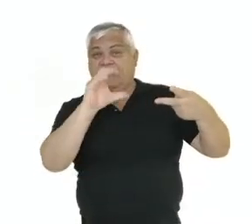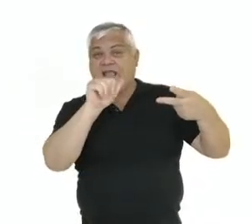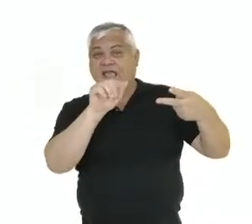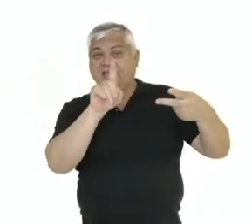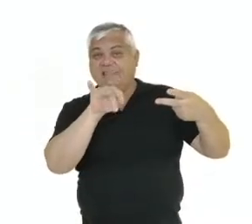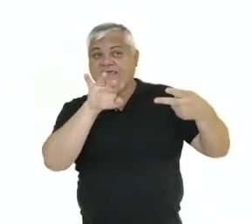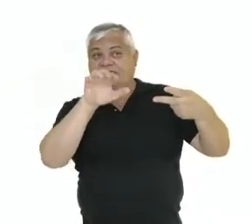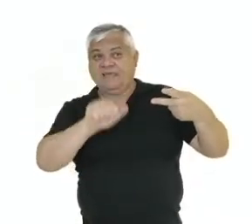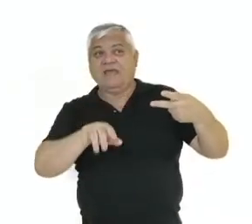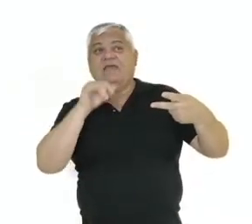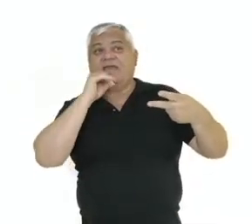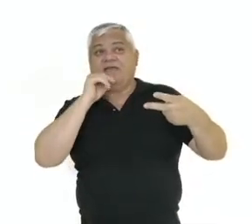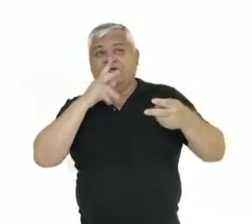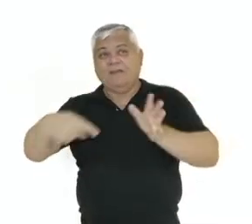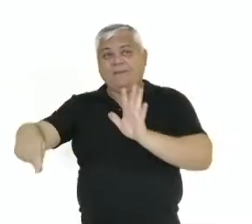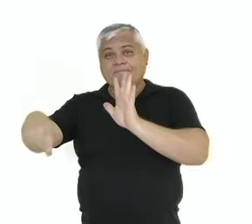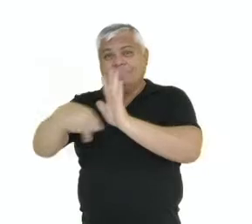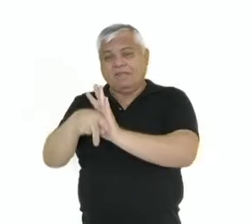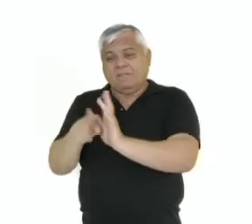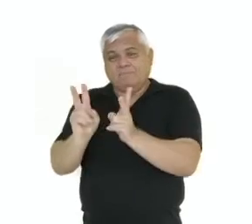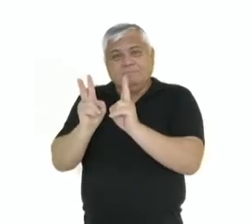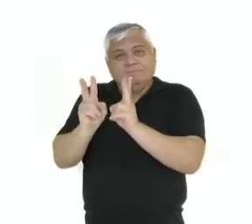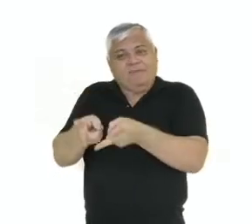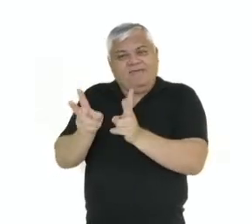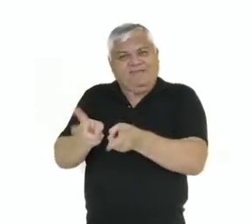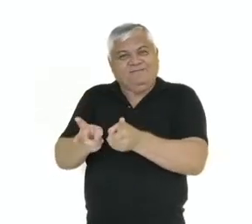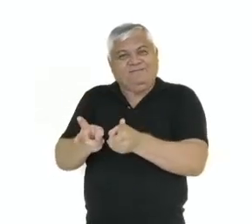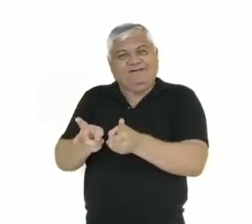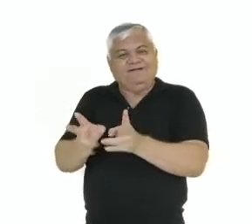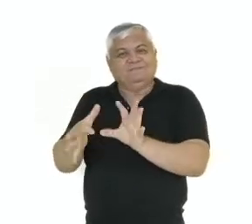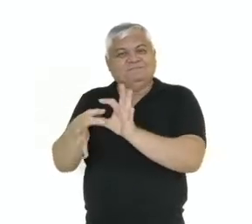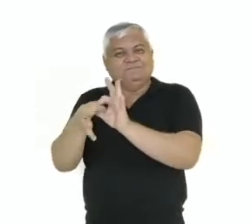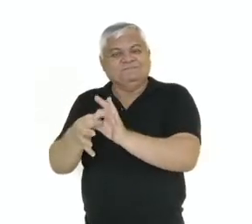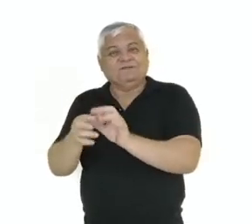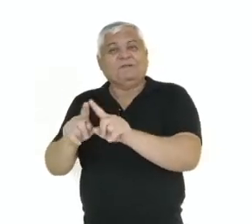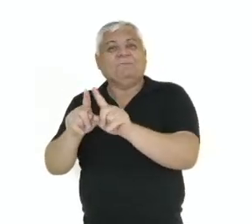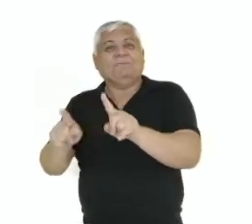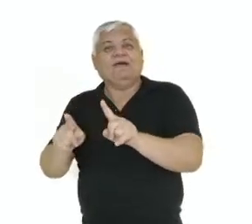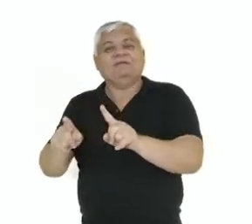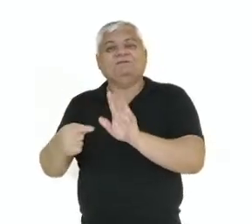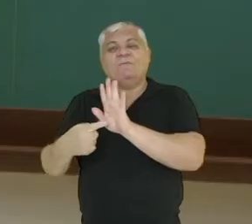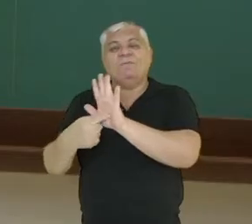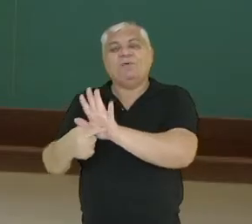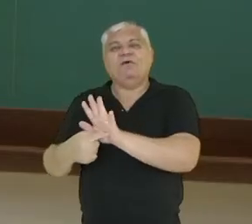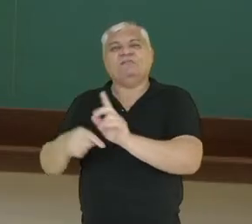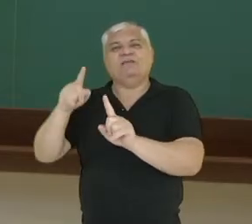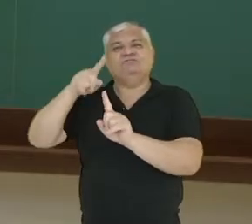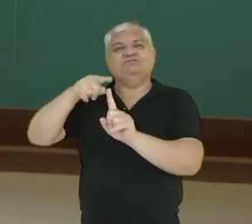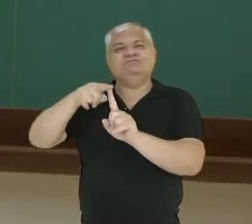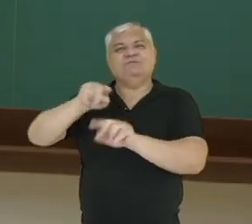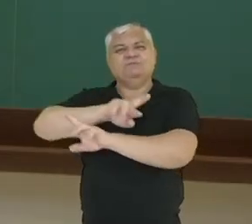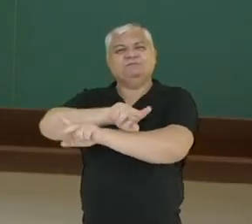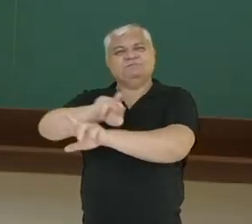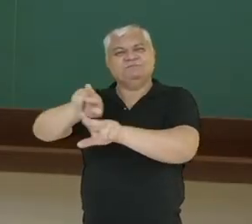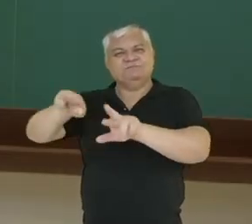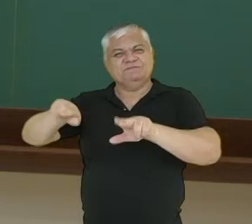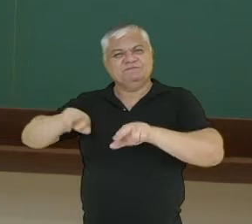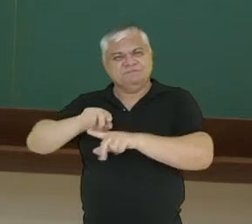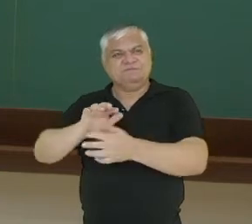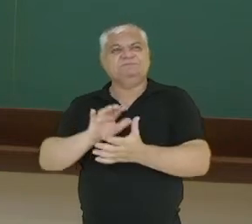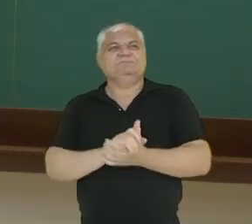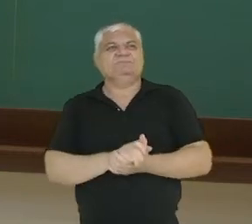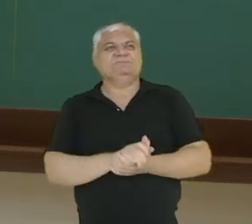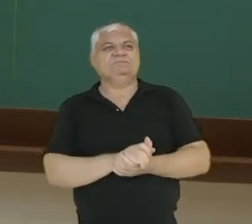os isômeros pertencem à mesma função, mas apresentam diferentes tipos de cadeias